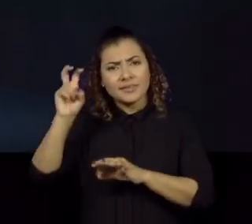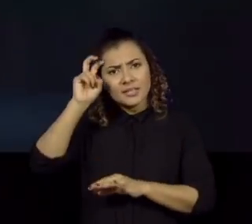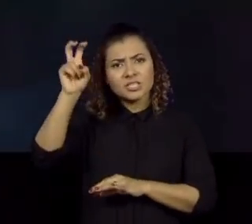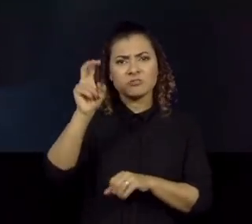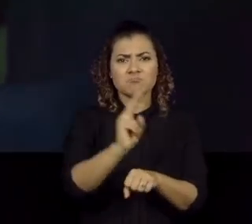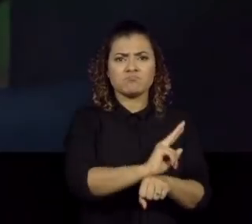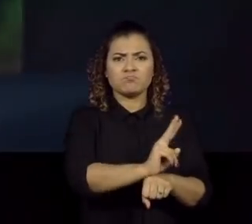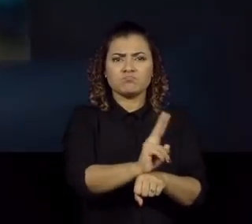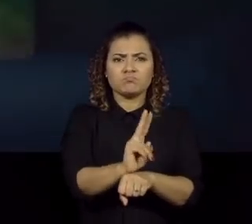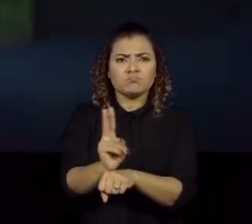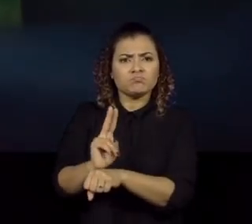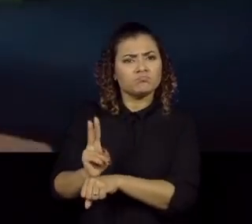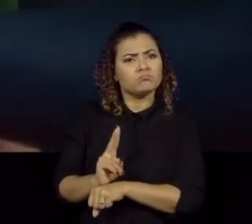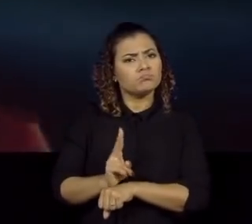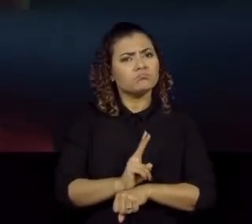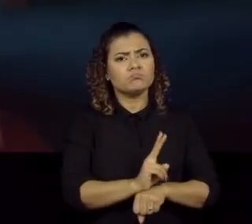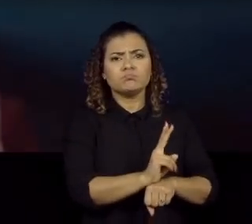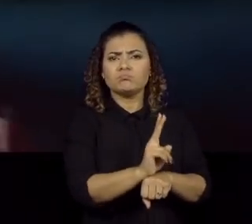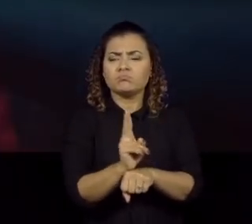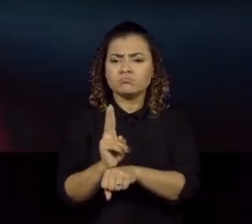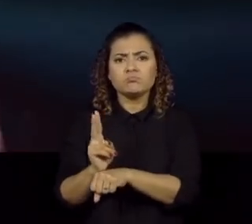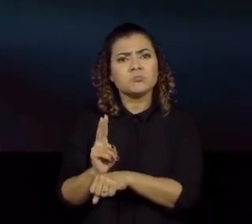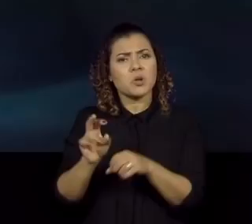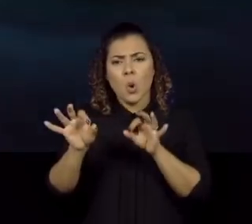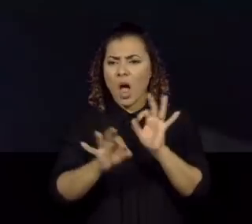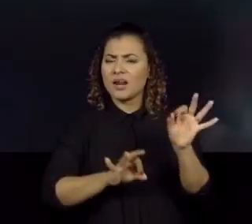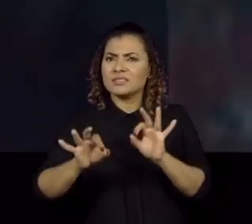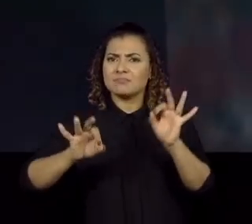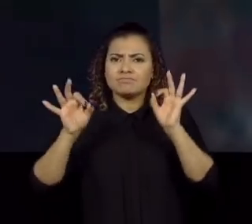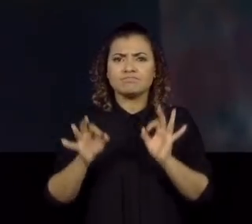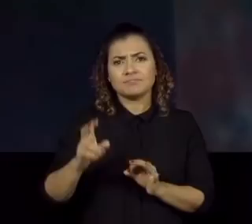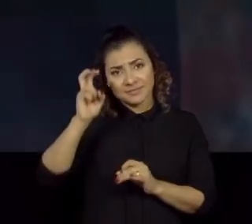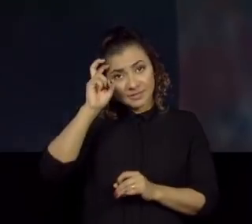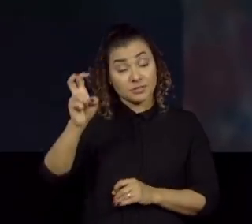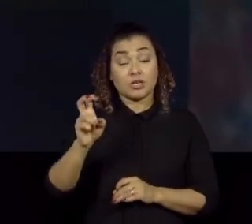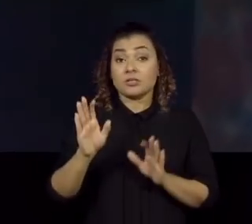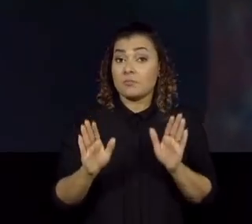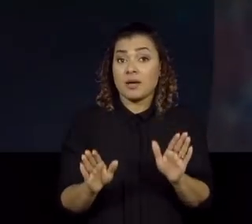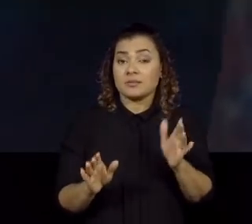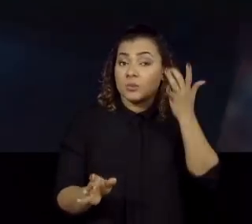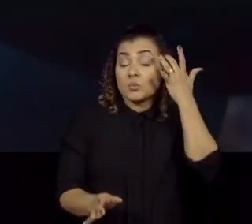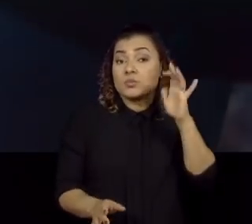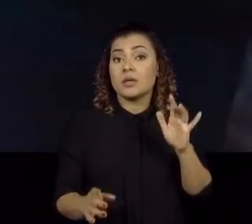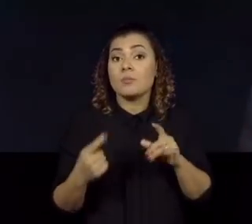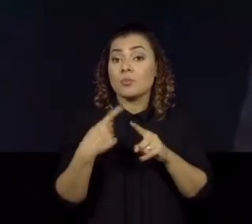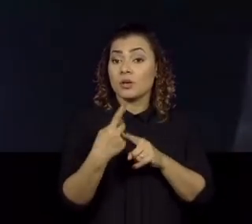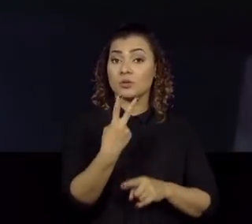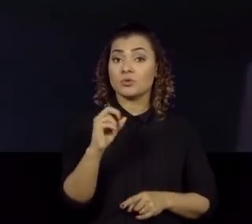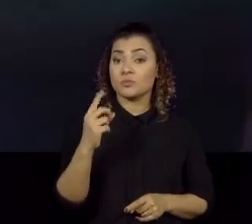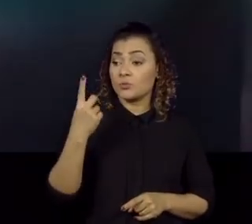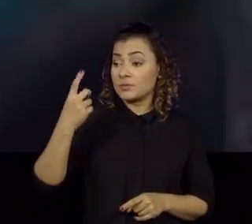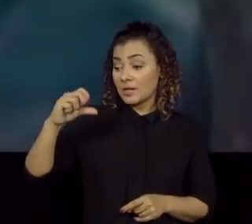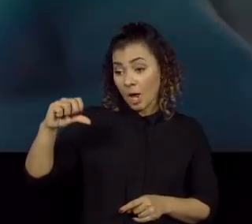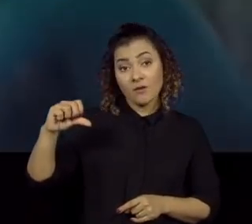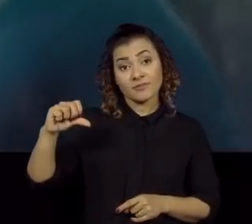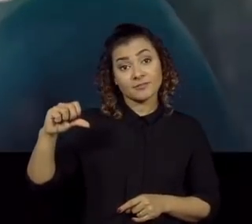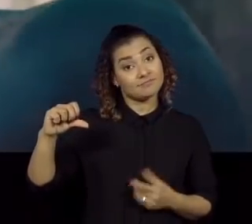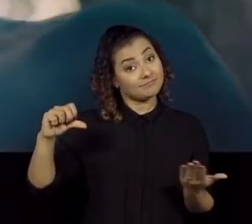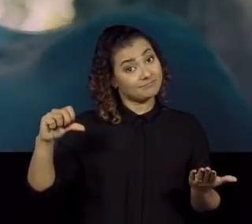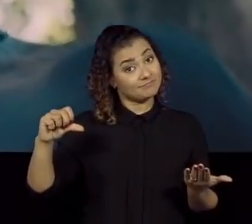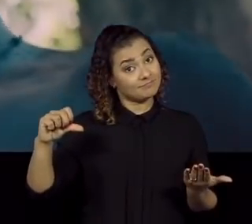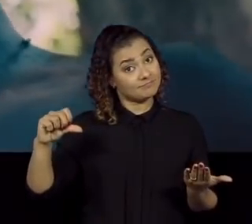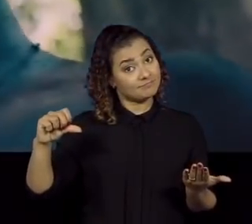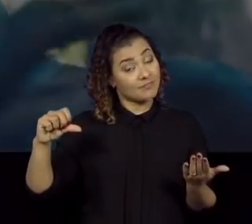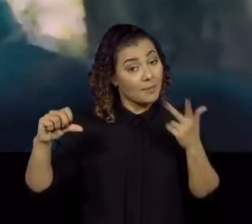inteligência, que o Exército brasileiro é muito bem estruturado e muito inteligente. Mas eu não sei por que, desde 2019, que coincide com a